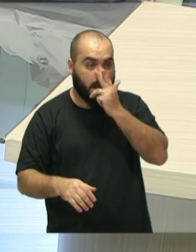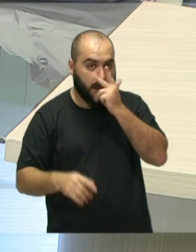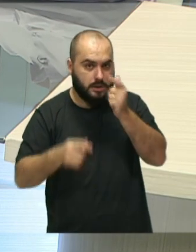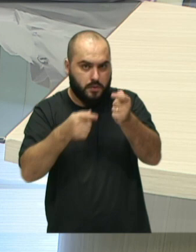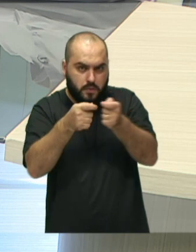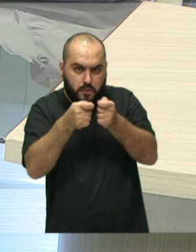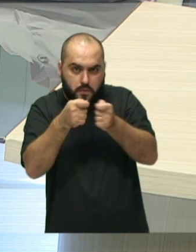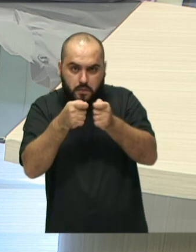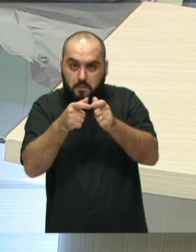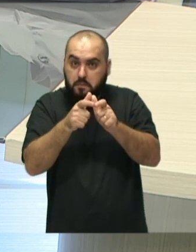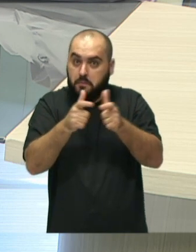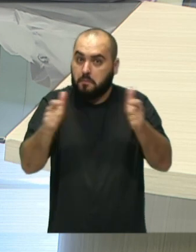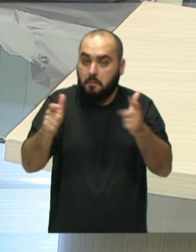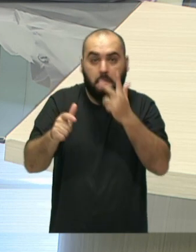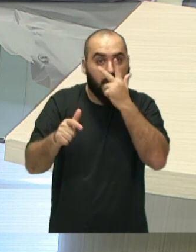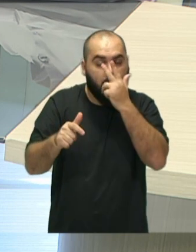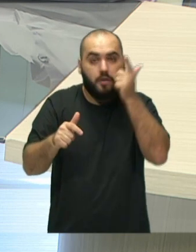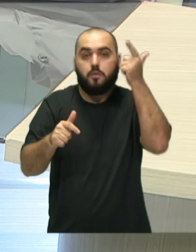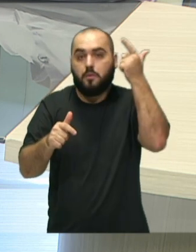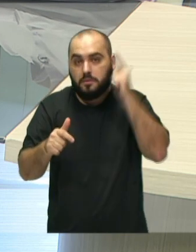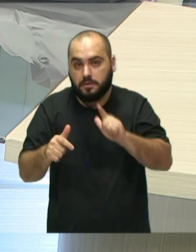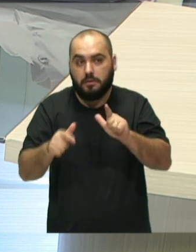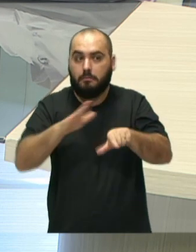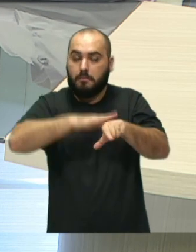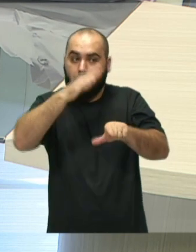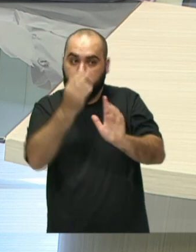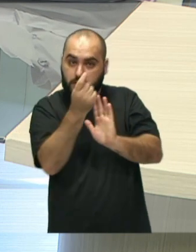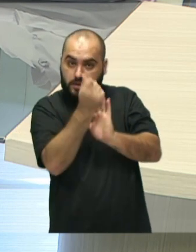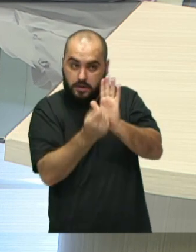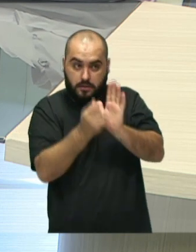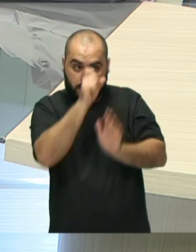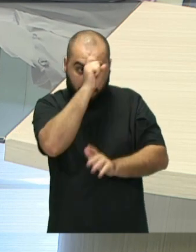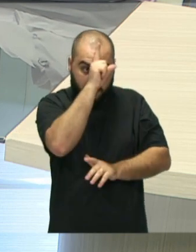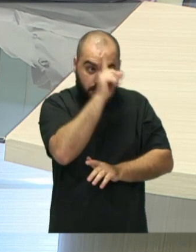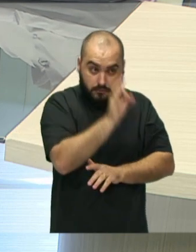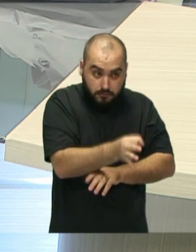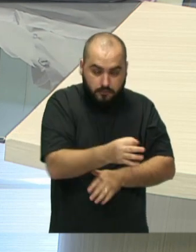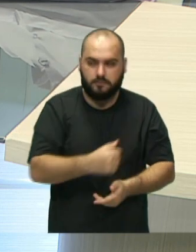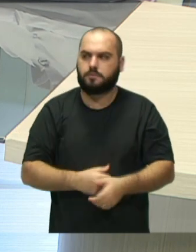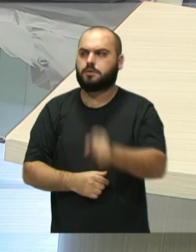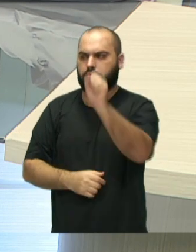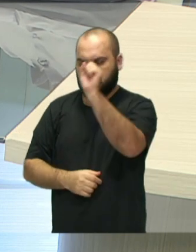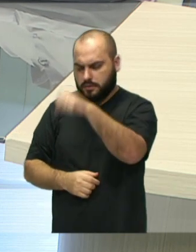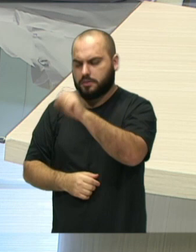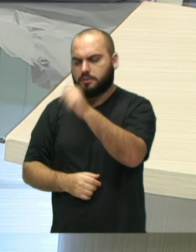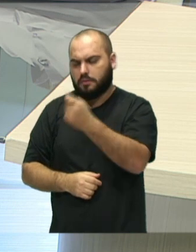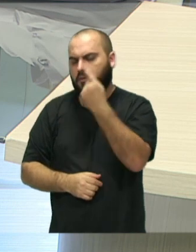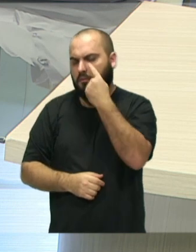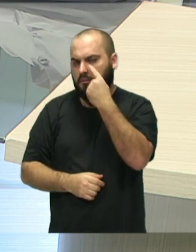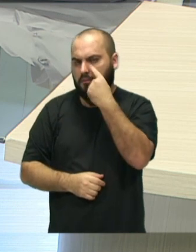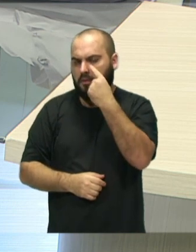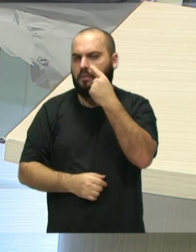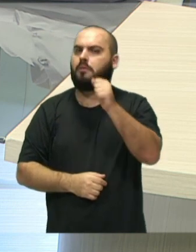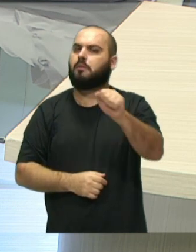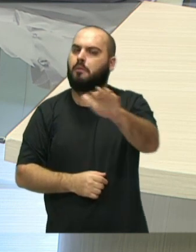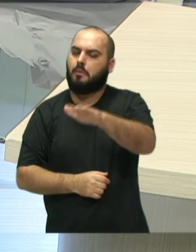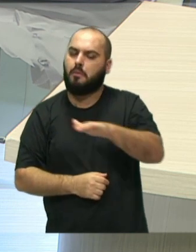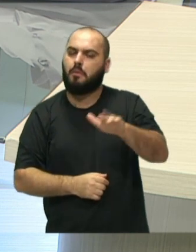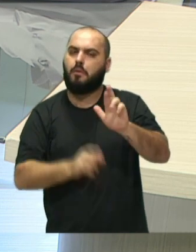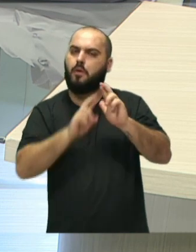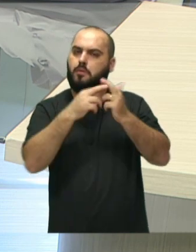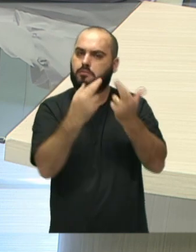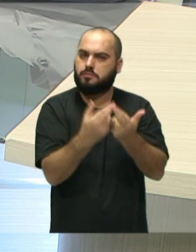vai ser possível é possível ter uma nova fonte de recursos para o hospital Sim nós tivemos e acompanhamos algumas reuniões